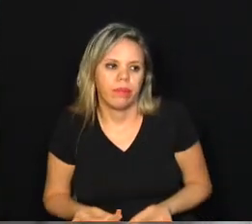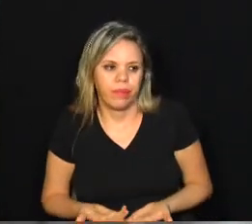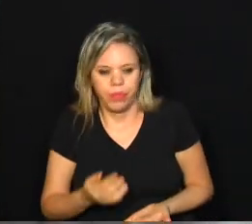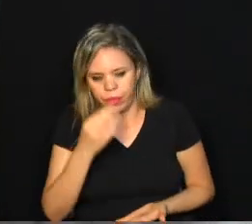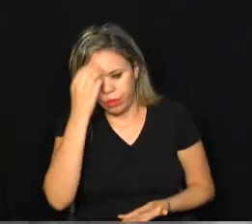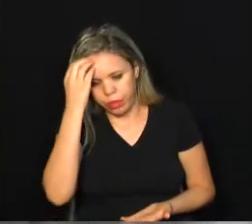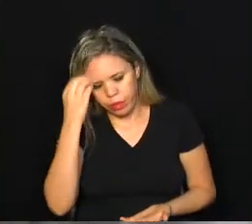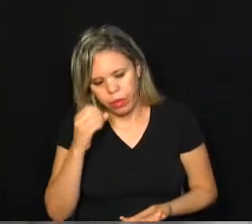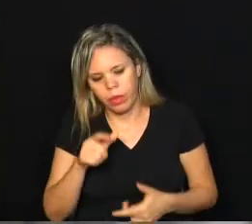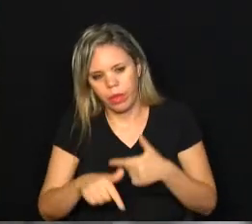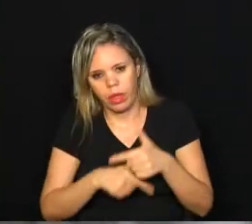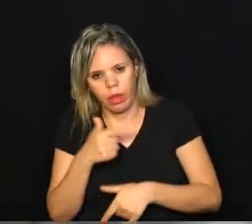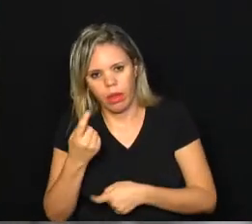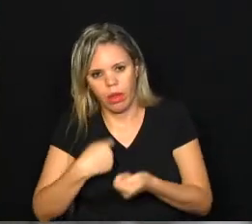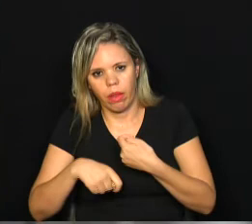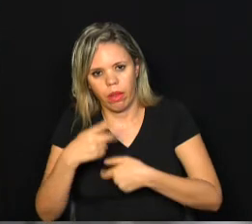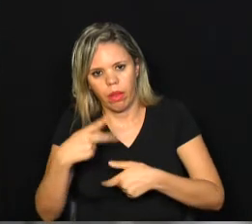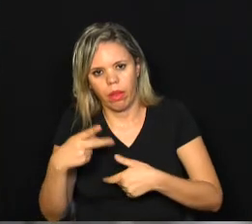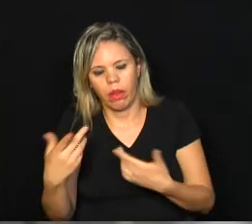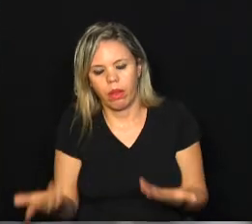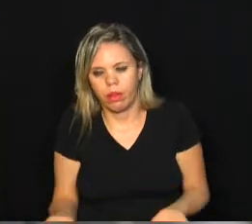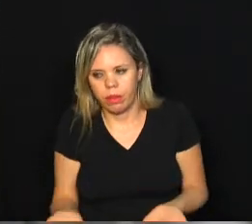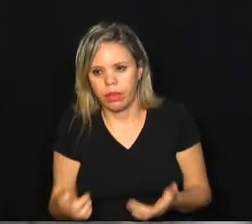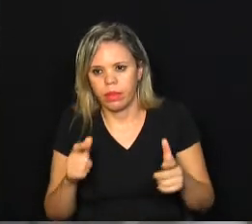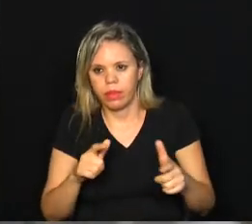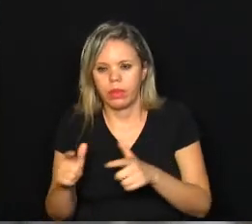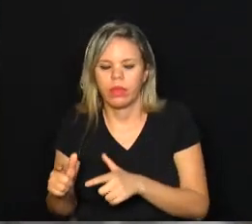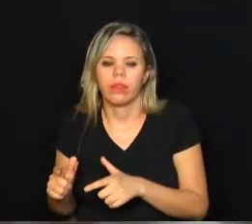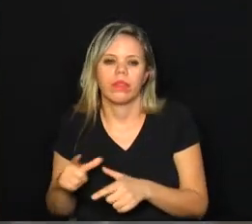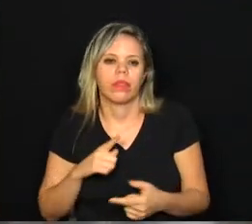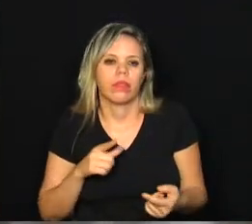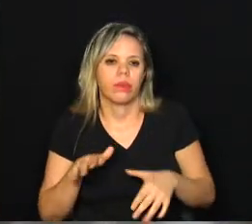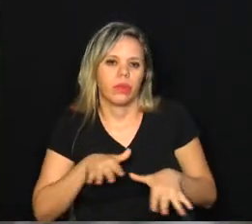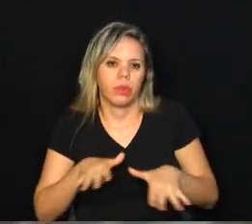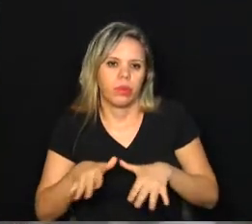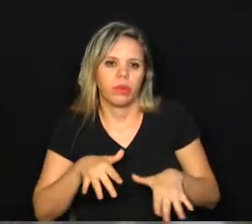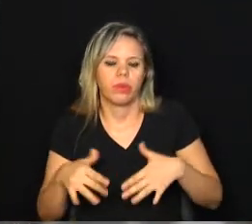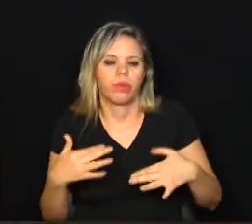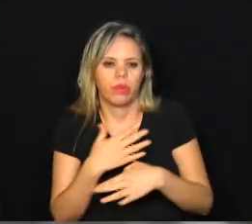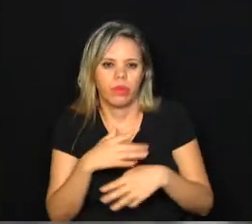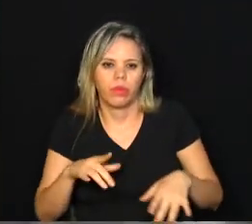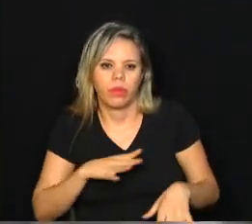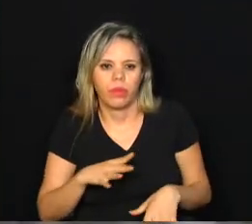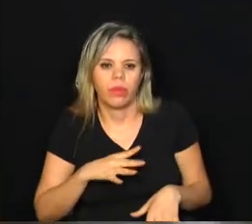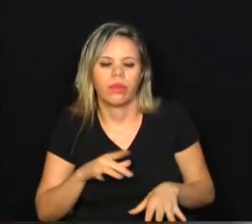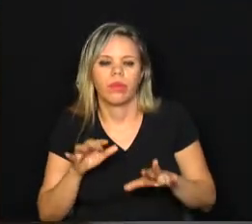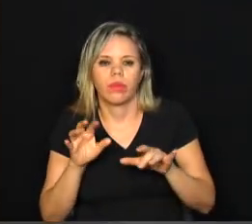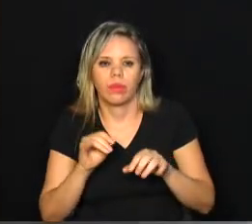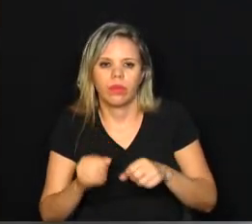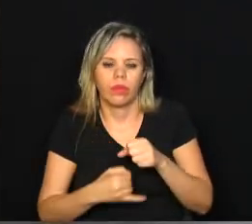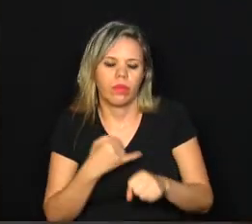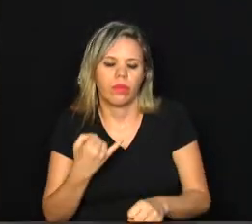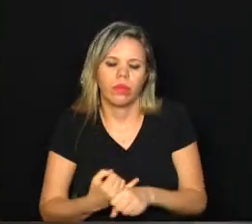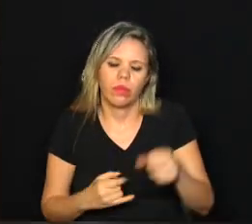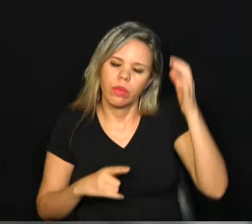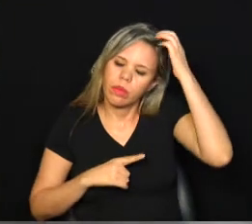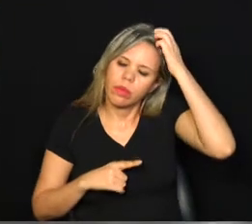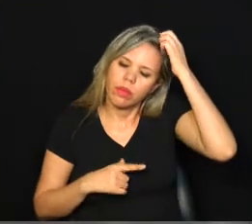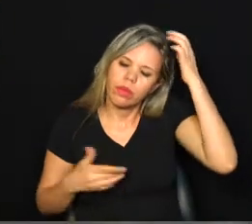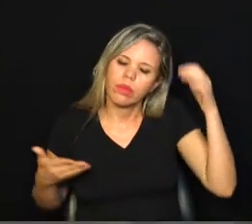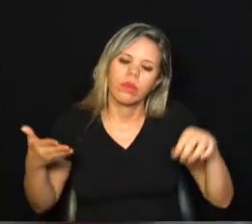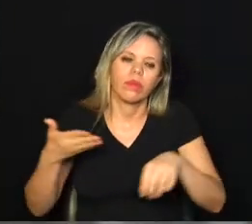da operação do seu negócio, um ambiente onde você tem mobilidade urbana e digitalização e que você tem